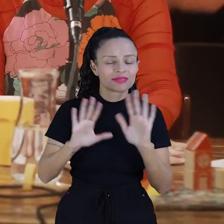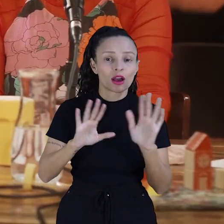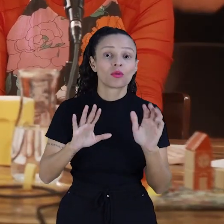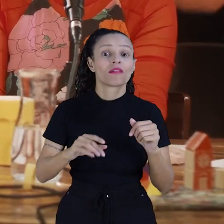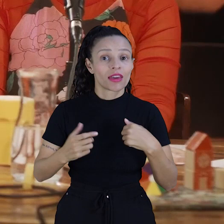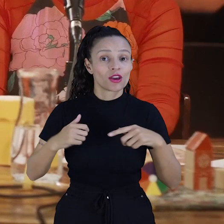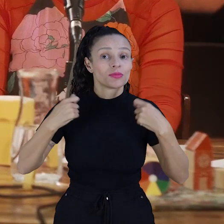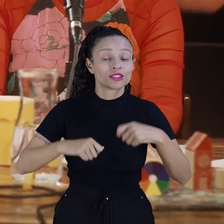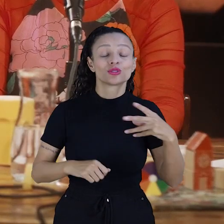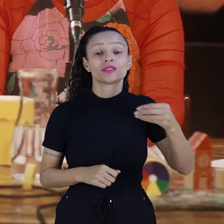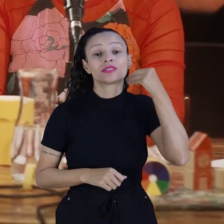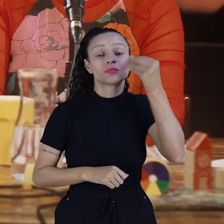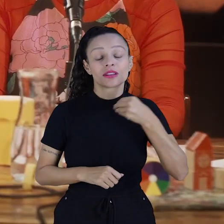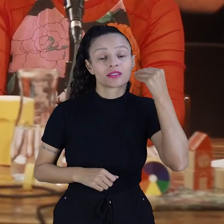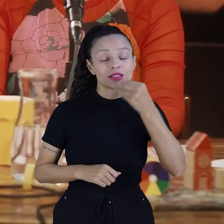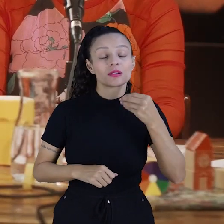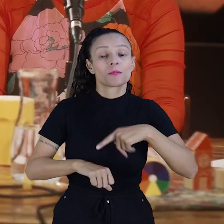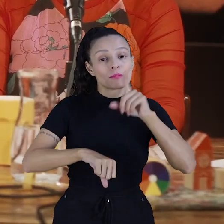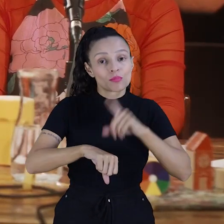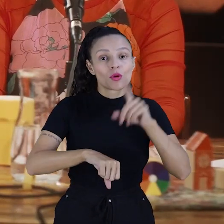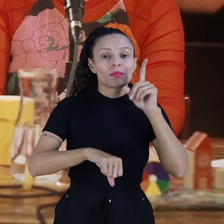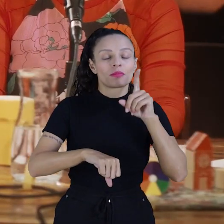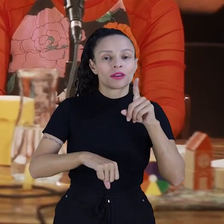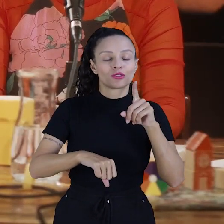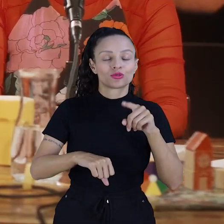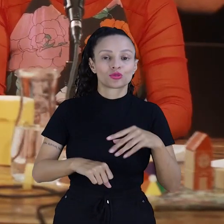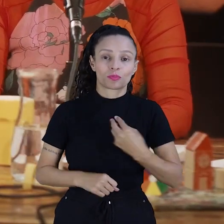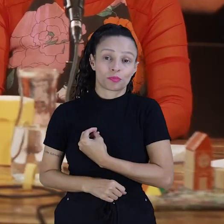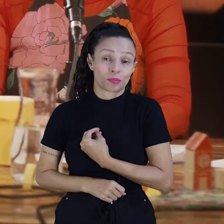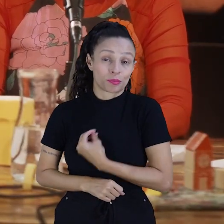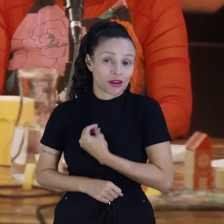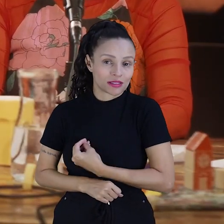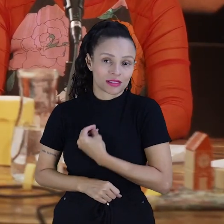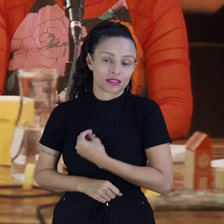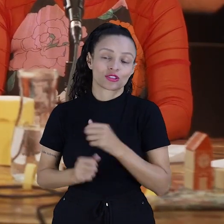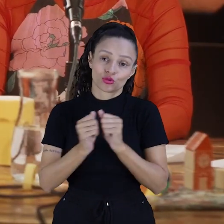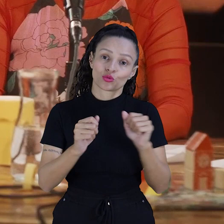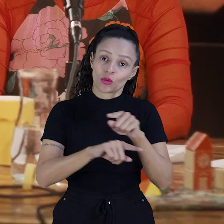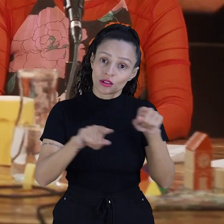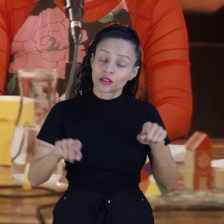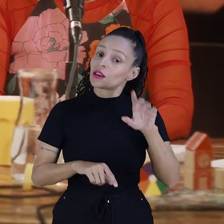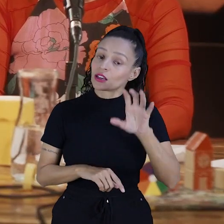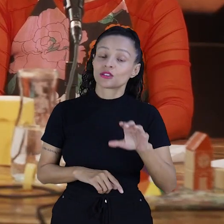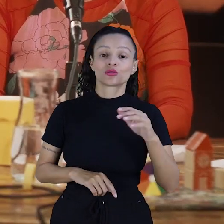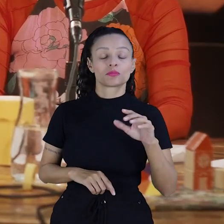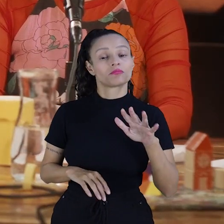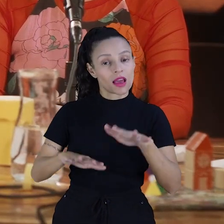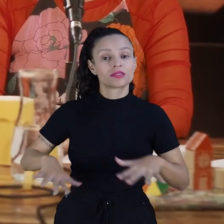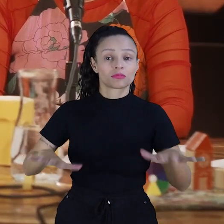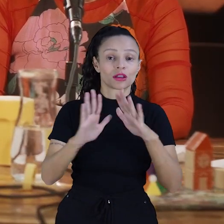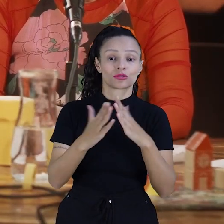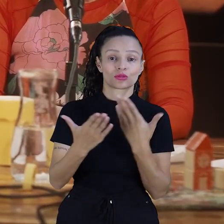alusão a isso. Eu tenho que viver aquele movimento, aquele momento, aquela presença com eles. E isso, para mim, é com o espaço